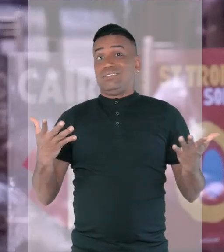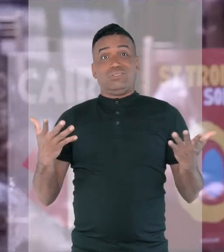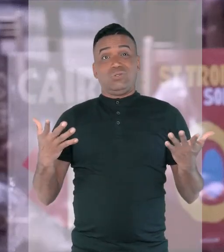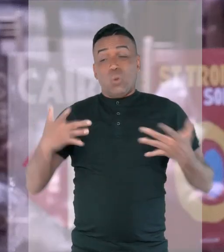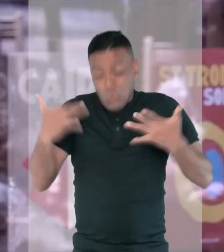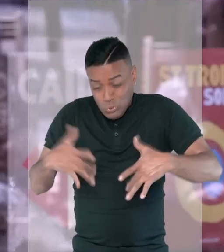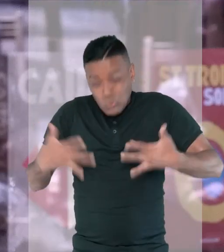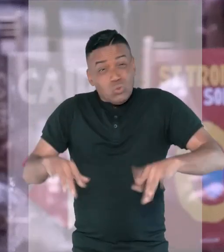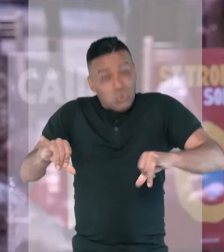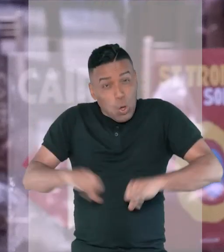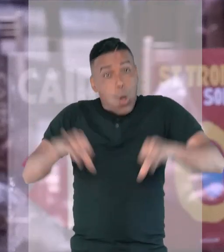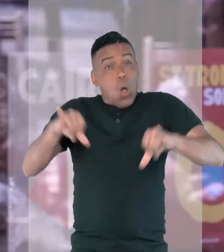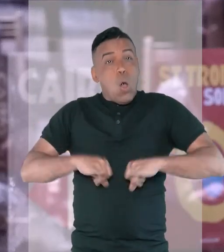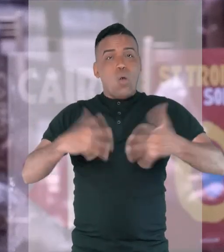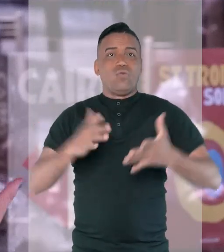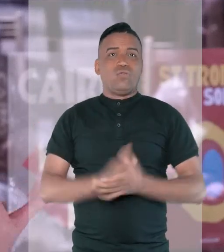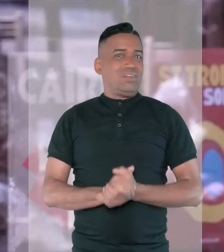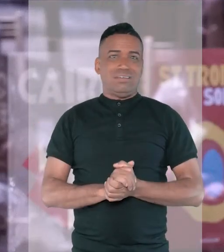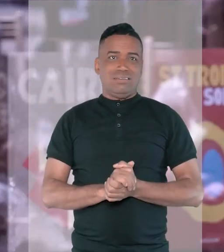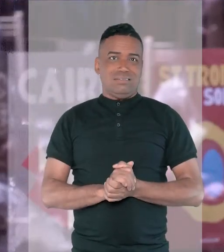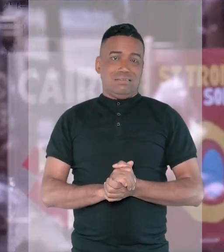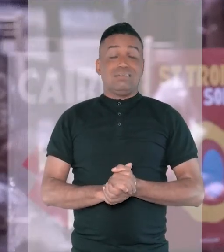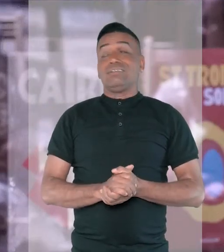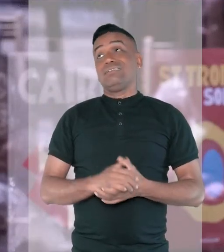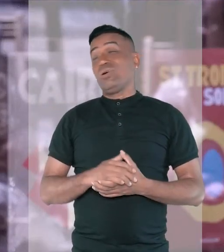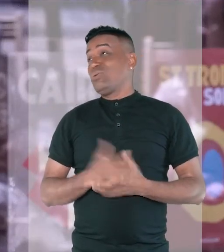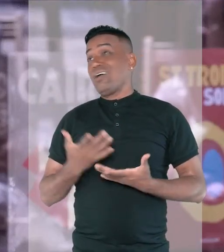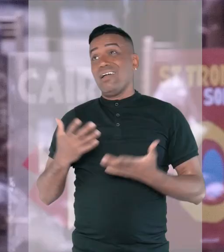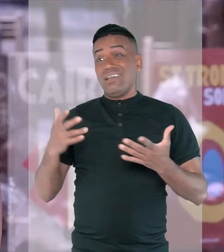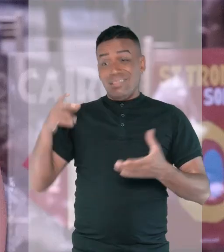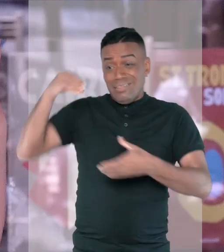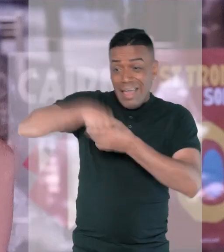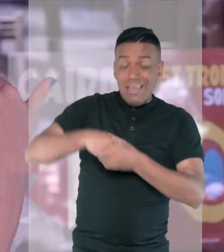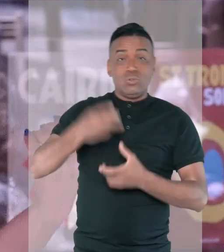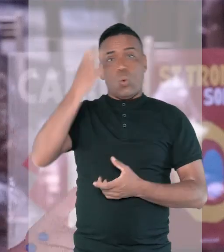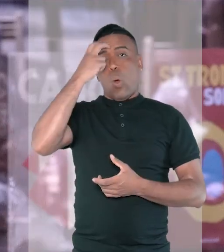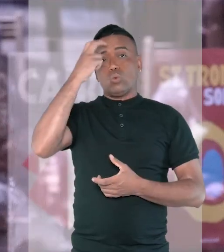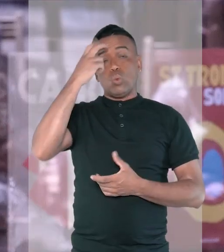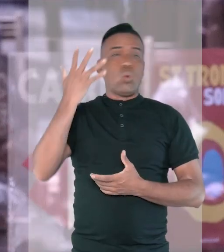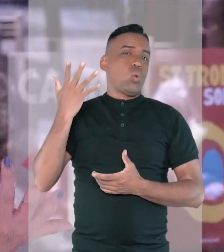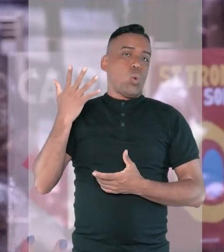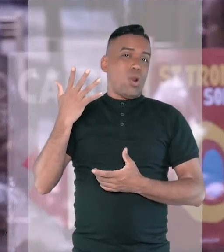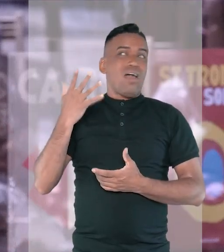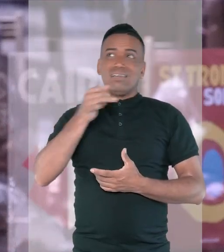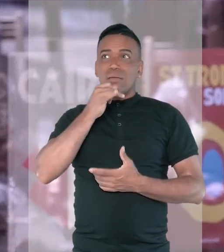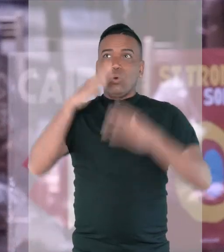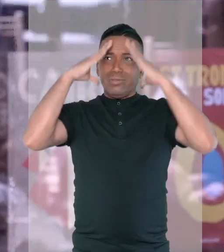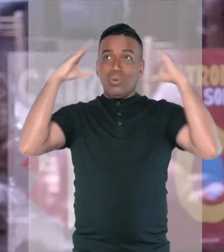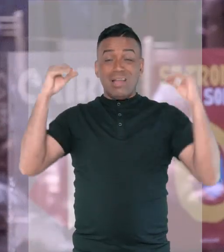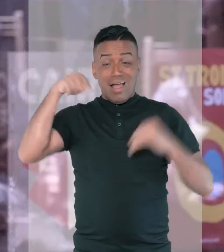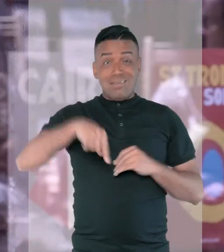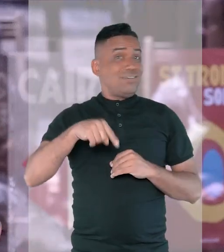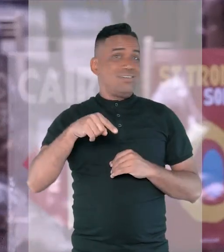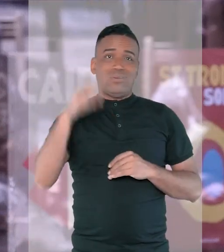gente perde. É difícil passar por isso com serenidade, mesmo dentro de uma cultura que trata isso com